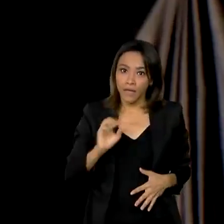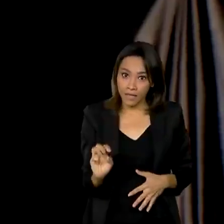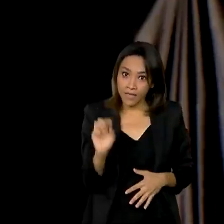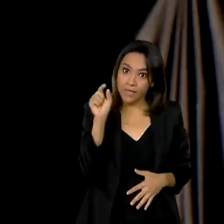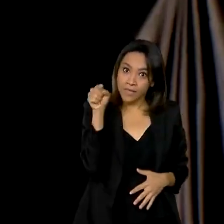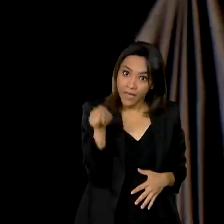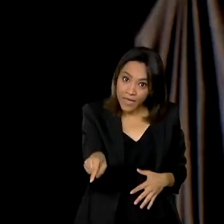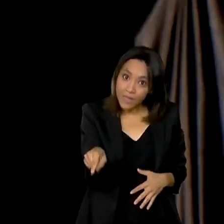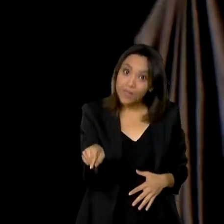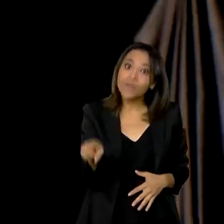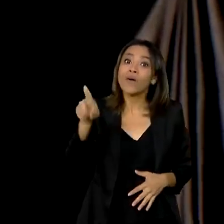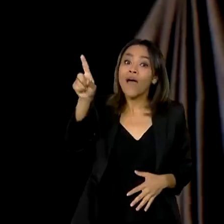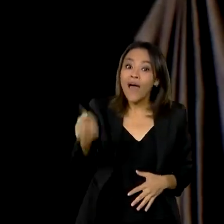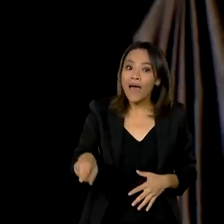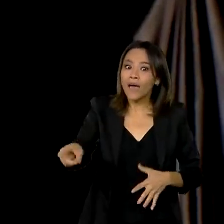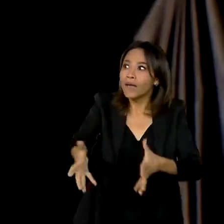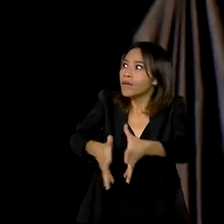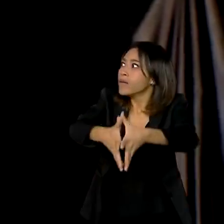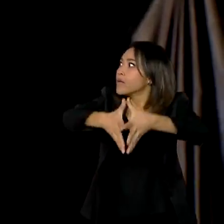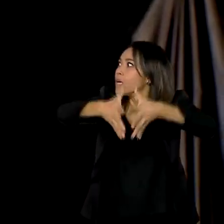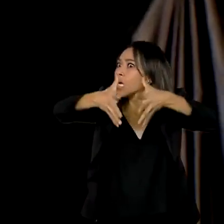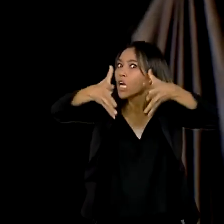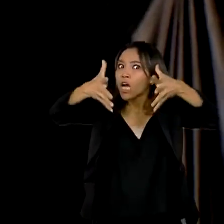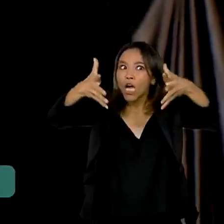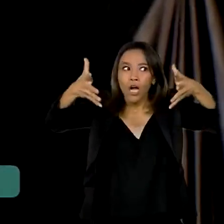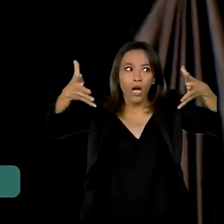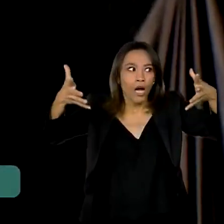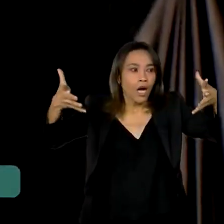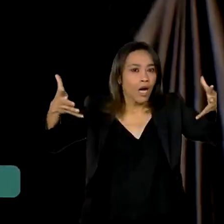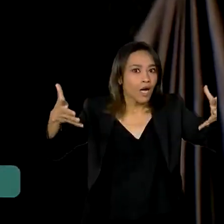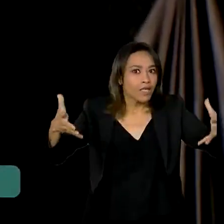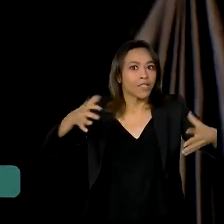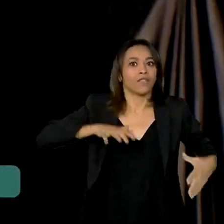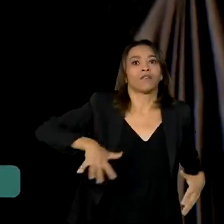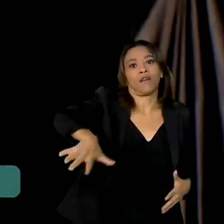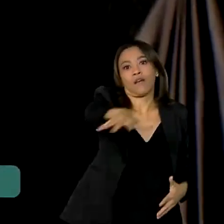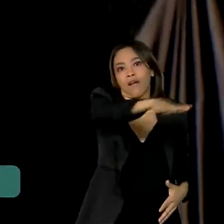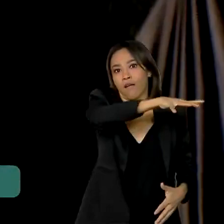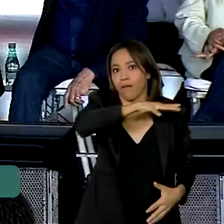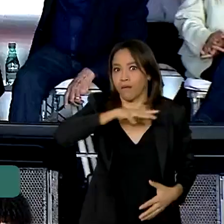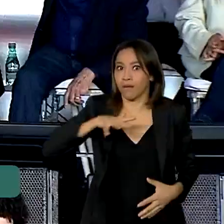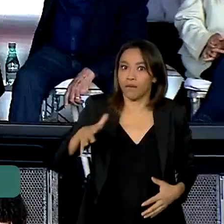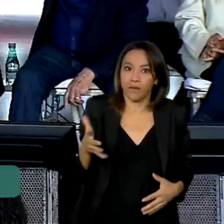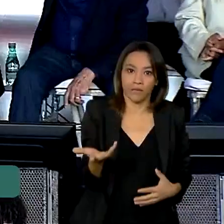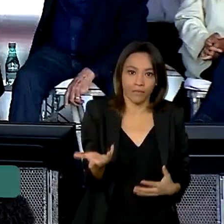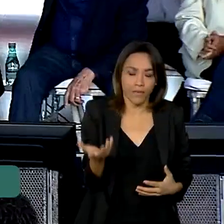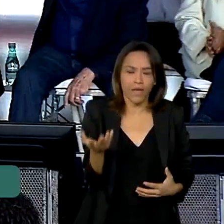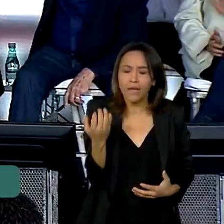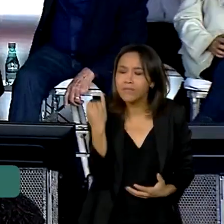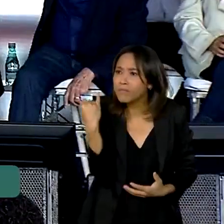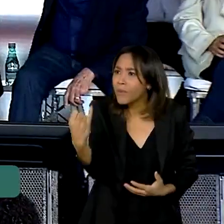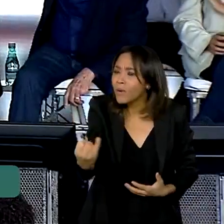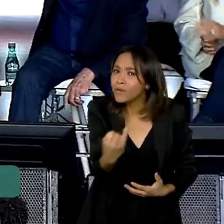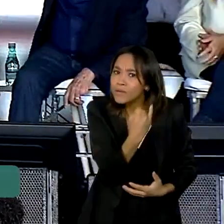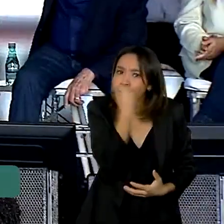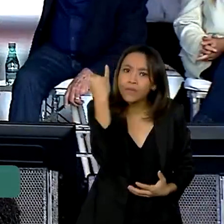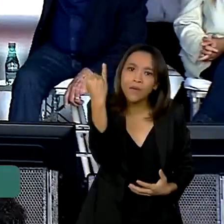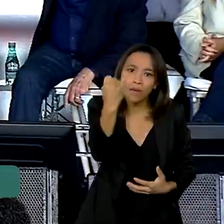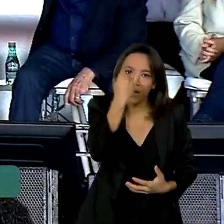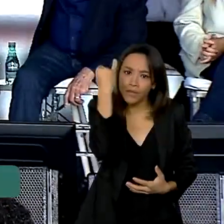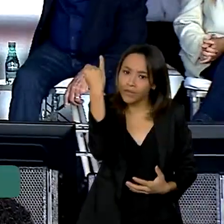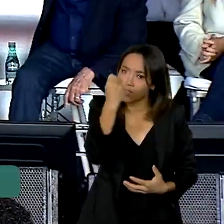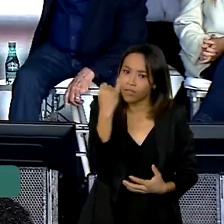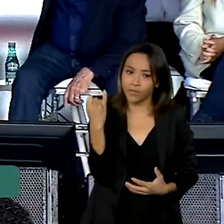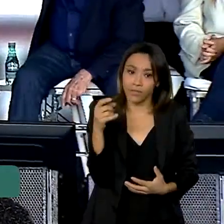trechos, porque isso aqui é uma imensidão, tem é muito importante. Só não